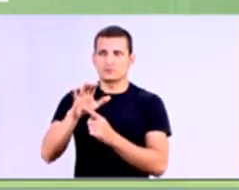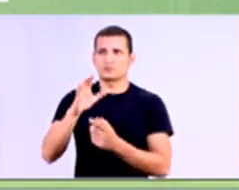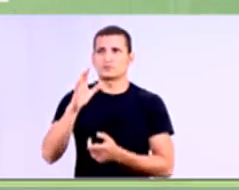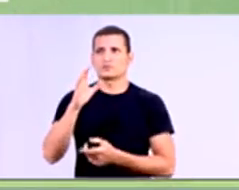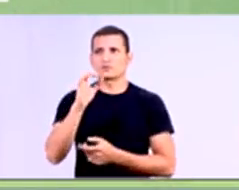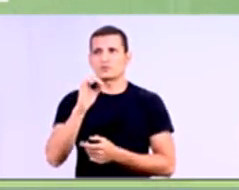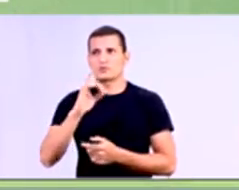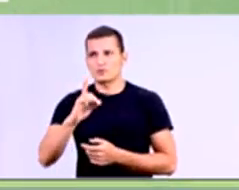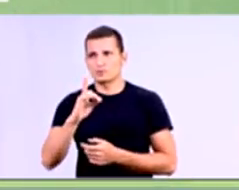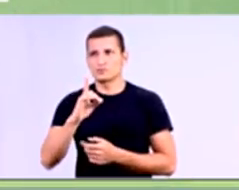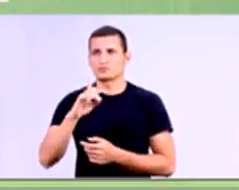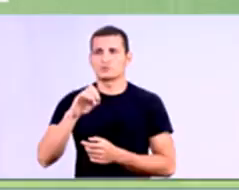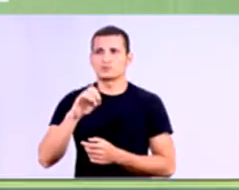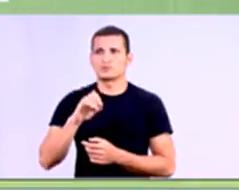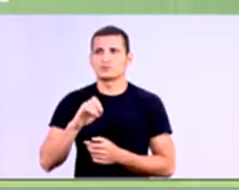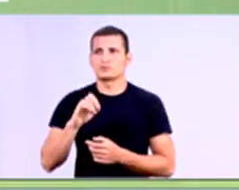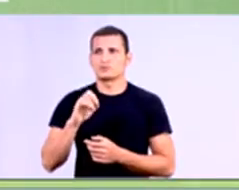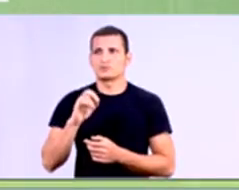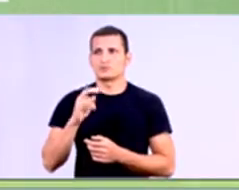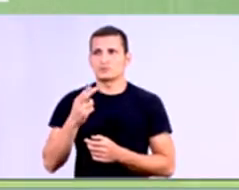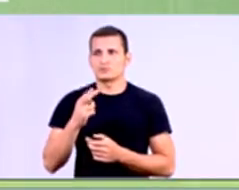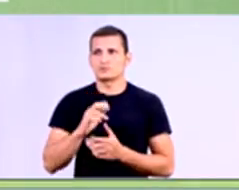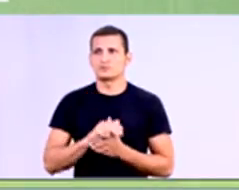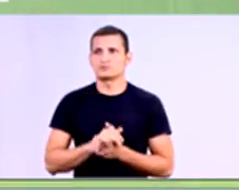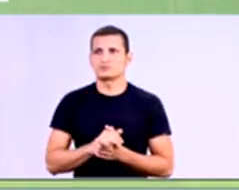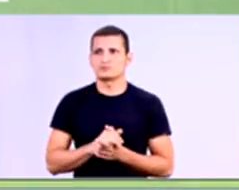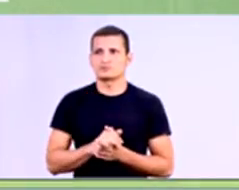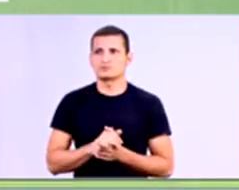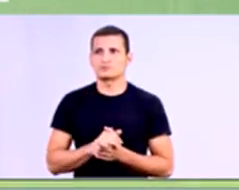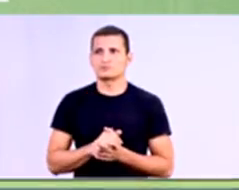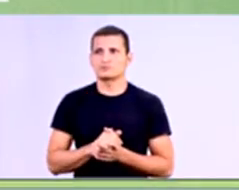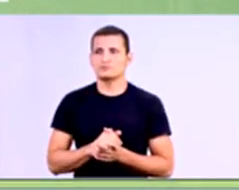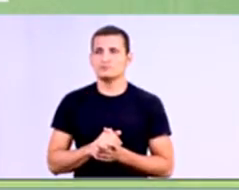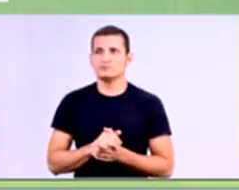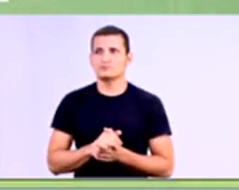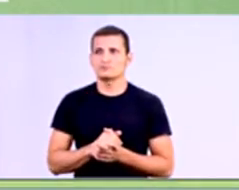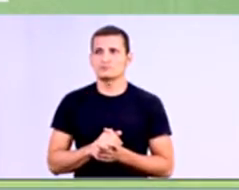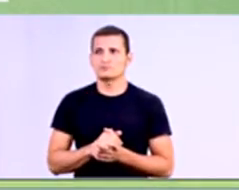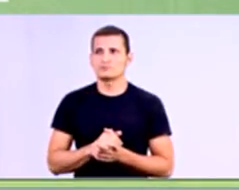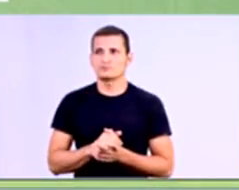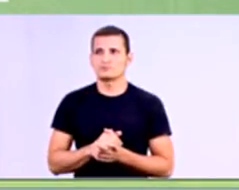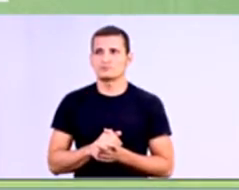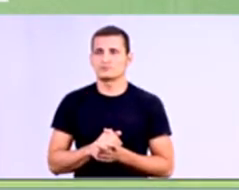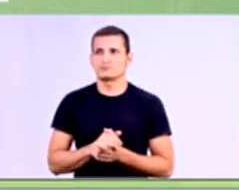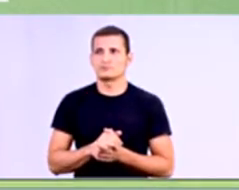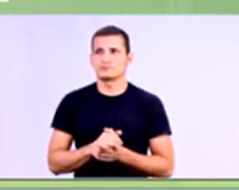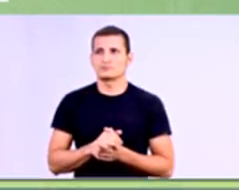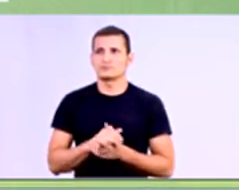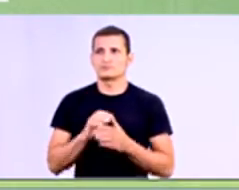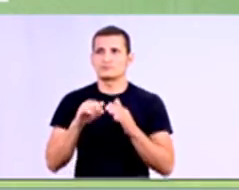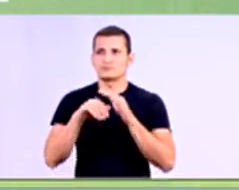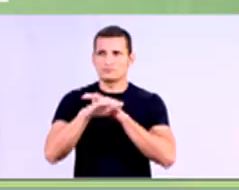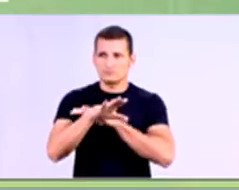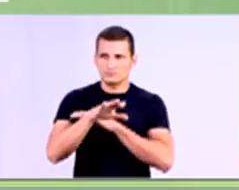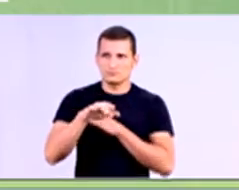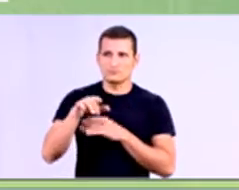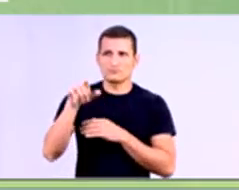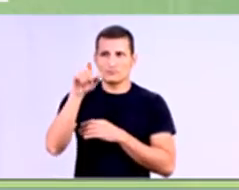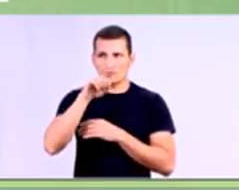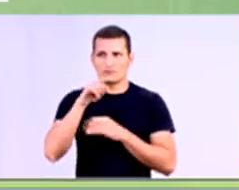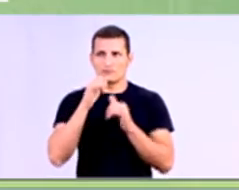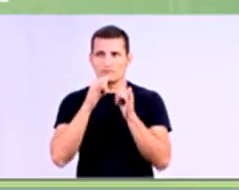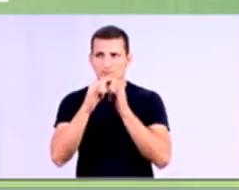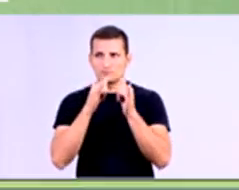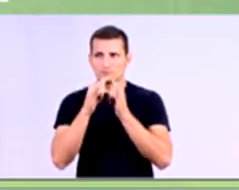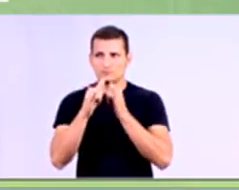código, existe, né, codificações aí que identificam o fornecedor, para eu armazenar essas informações